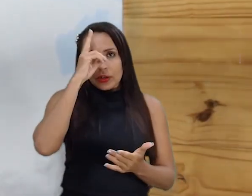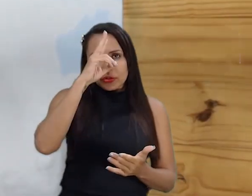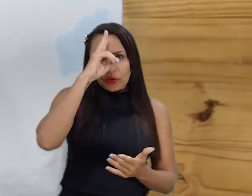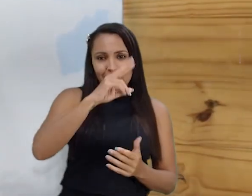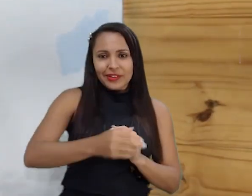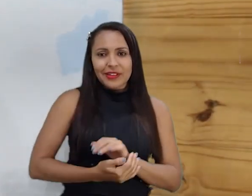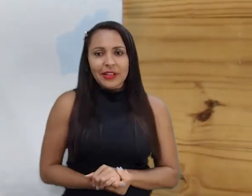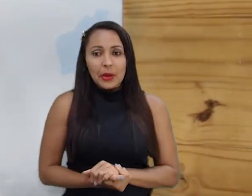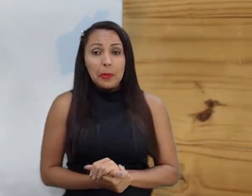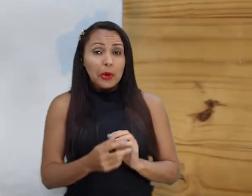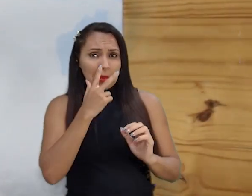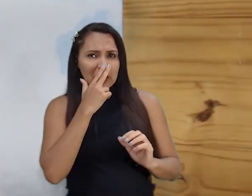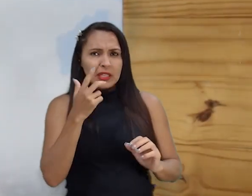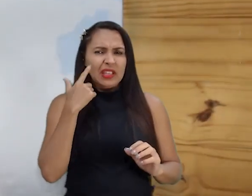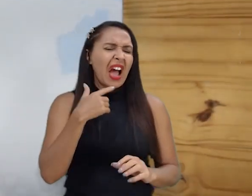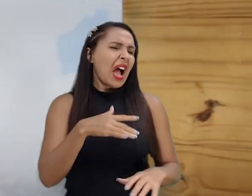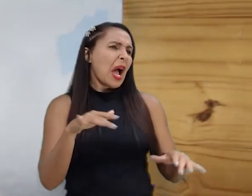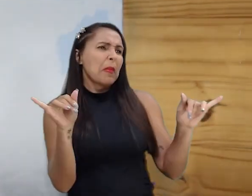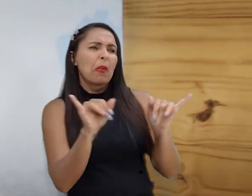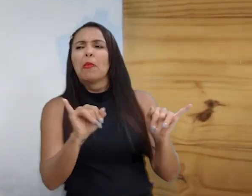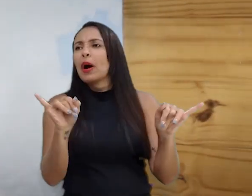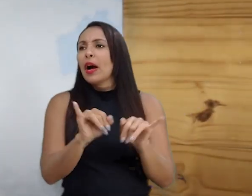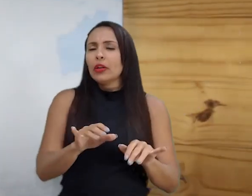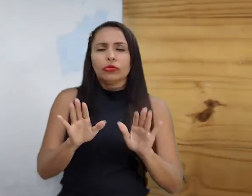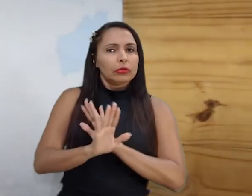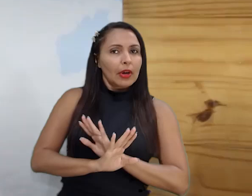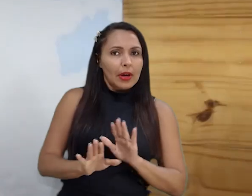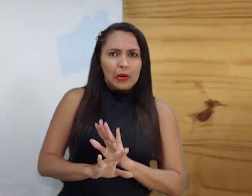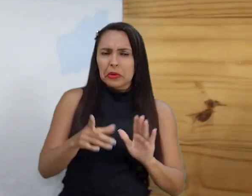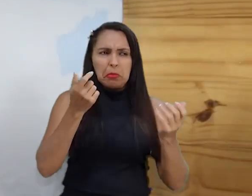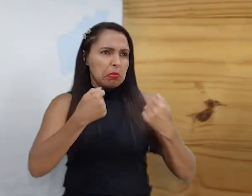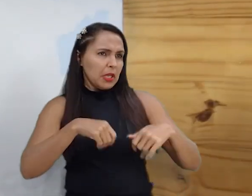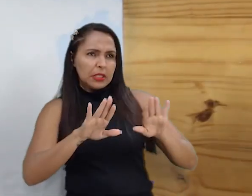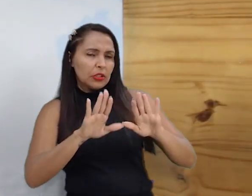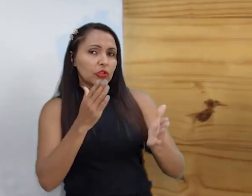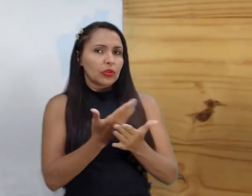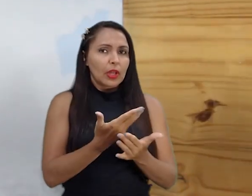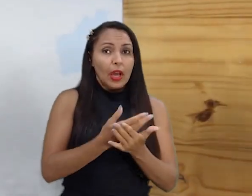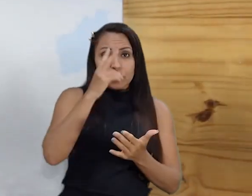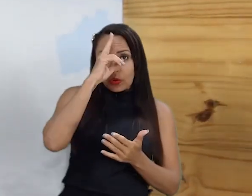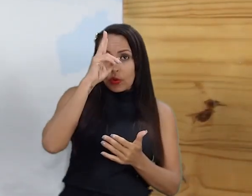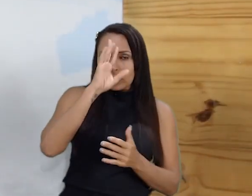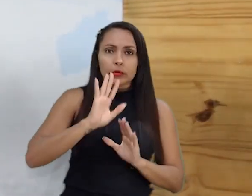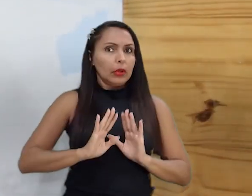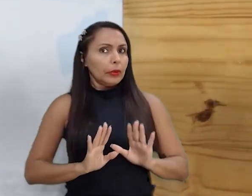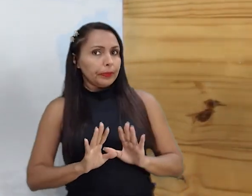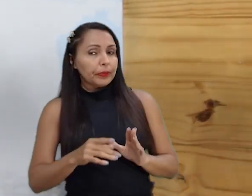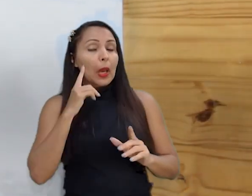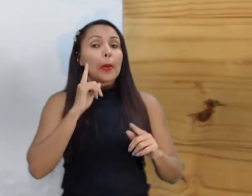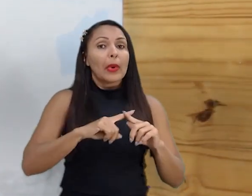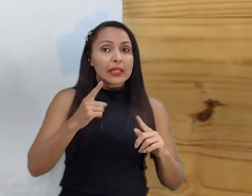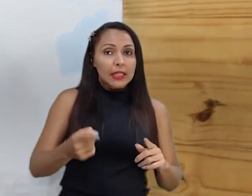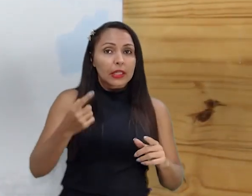área. Pode parecer besteira, tem gente que acha que não precisa estudar a história da nossa área, mas aquilo que